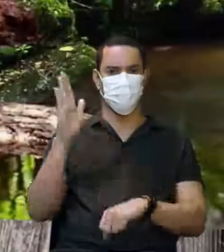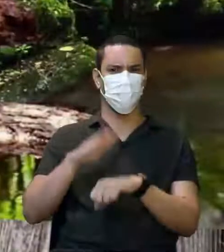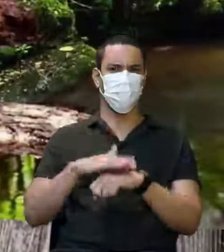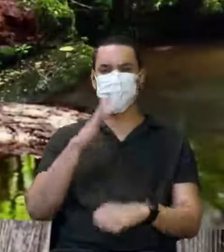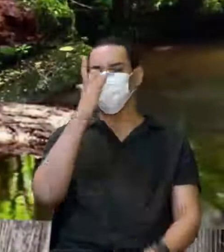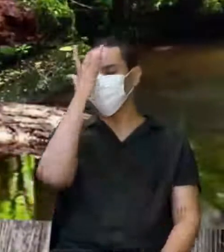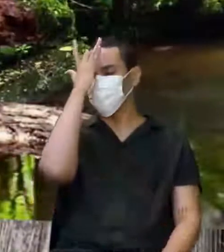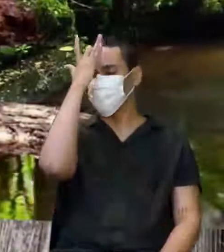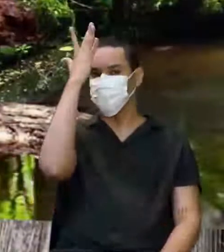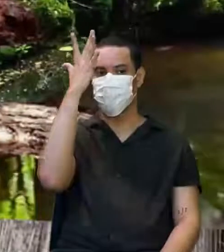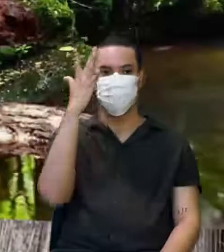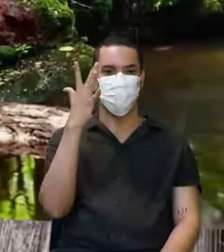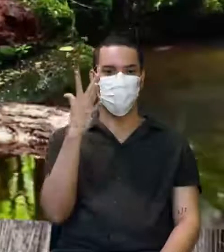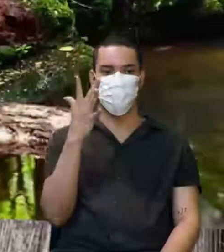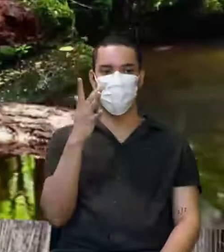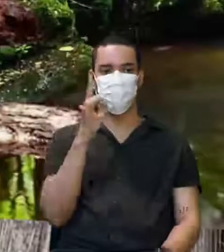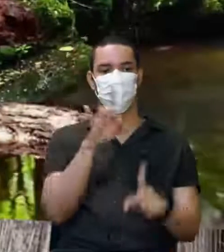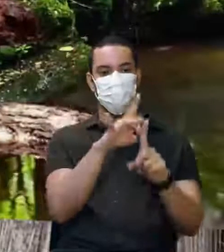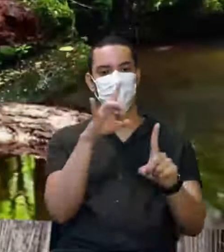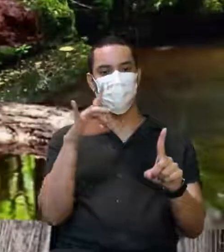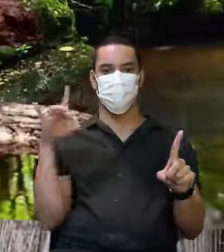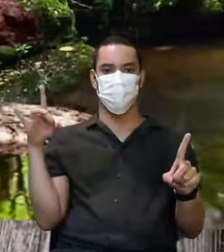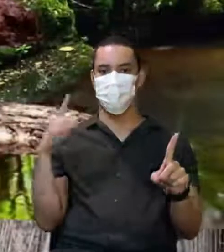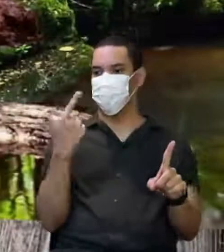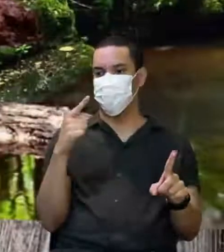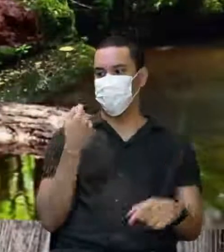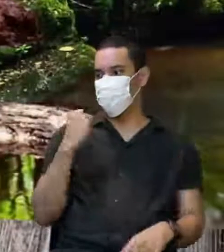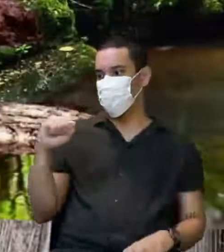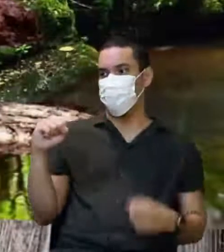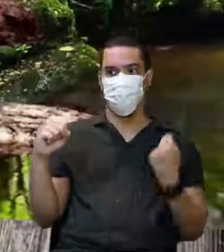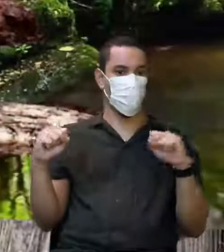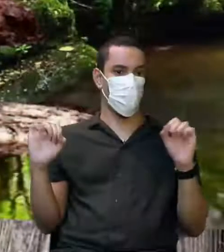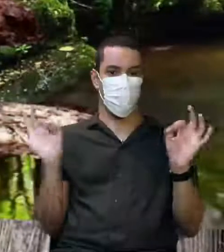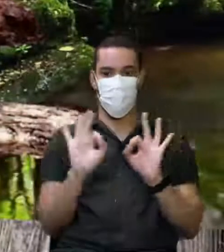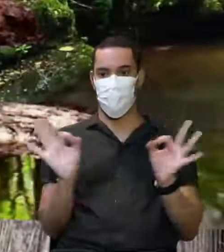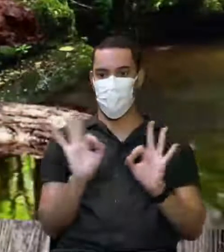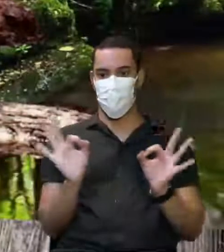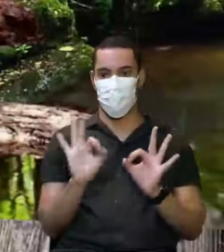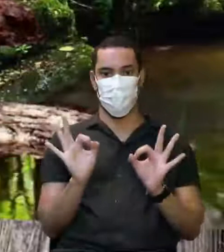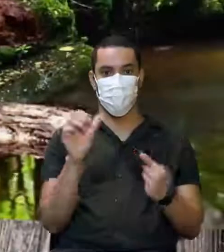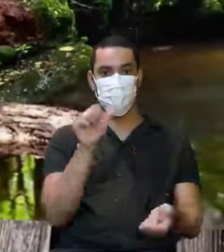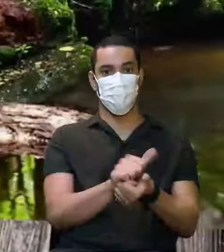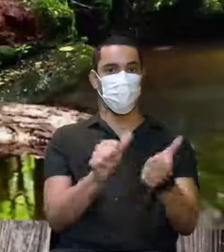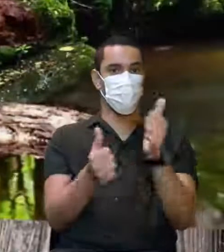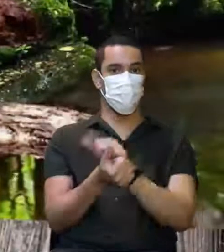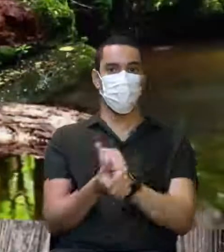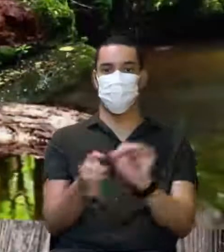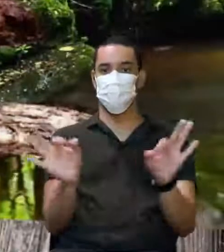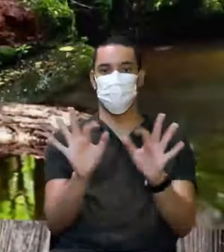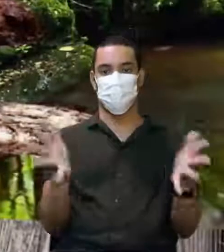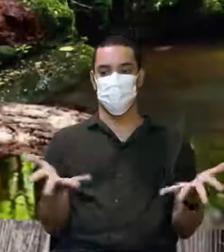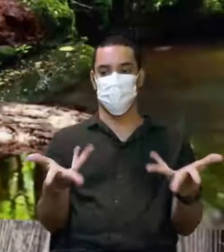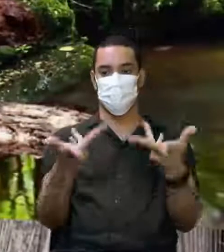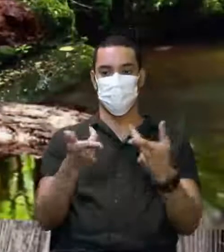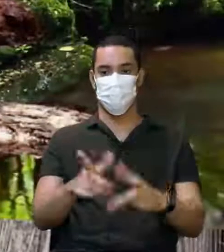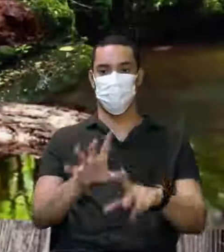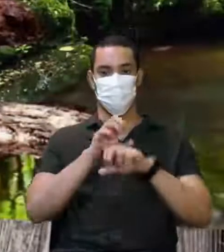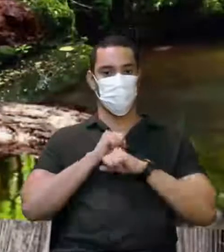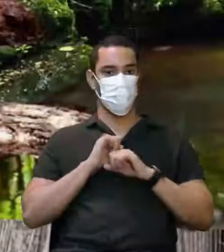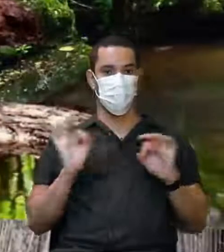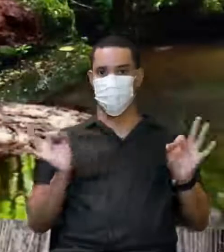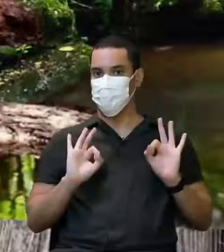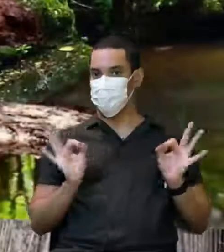facilmente extintos, né? Desapareceram porque não tinham como se defender, não tinham formas, não adquiriram habilidade para se